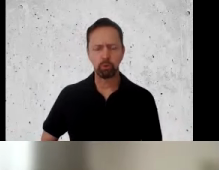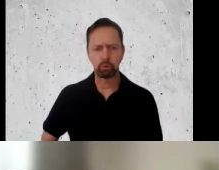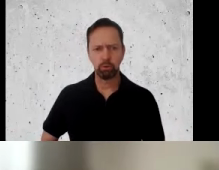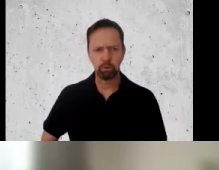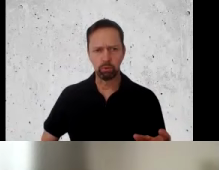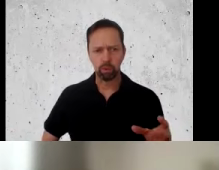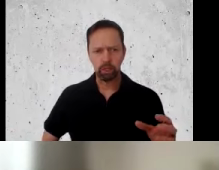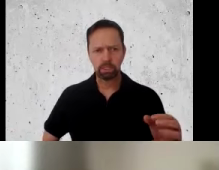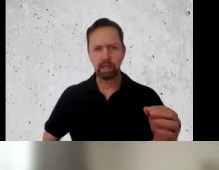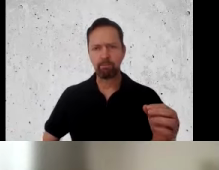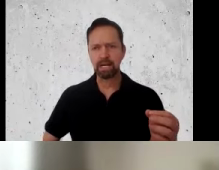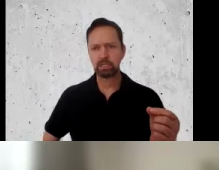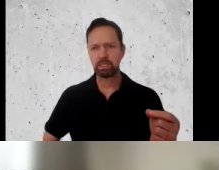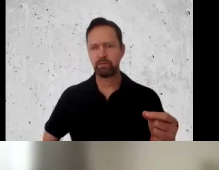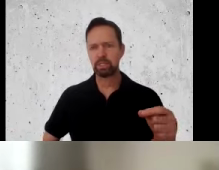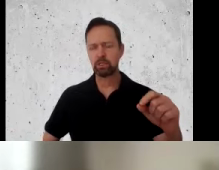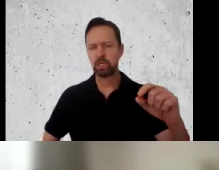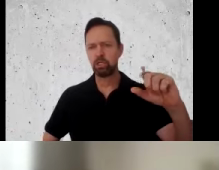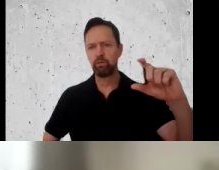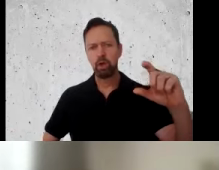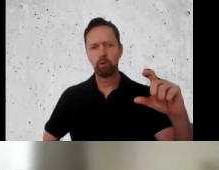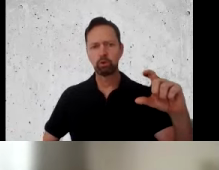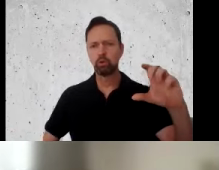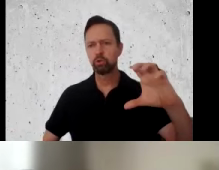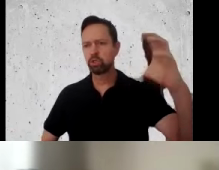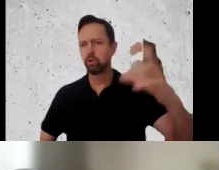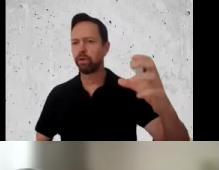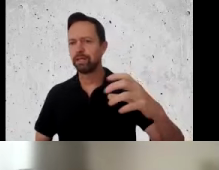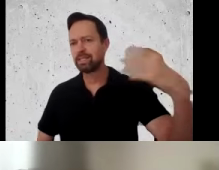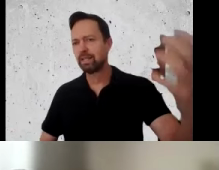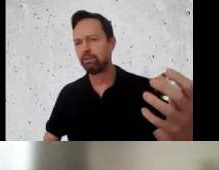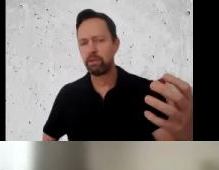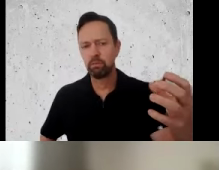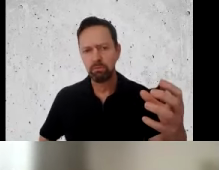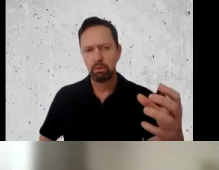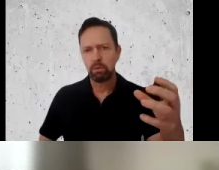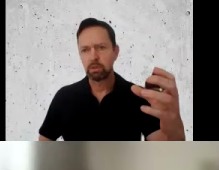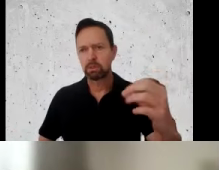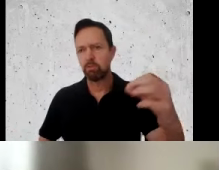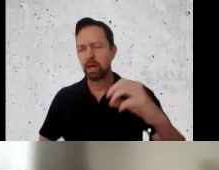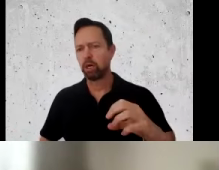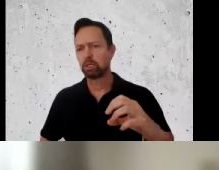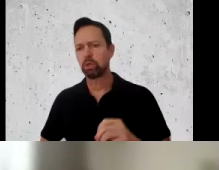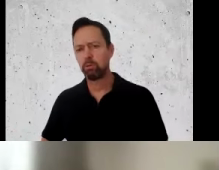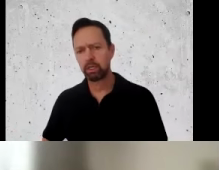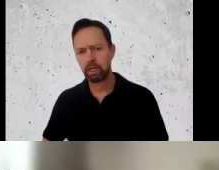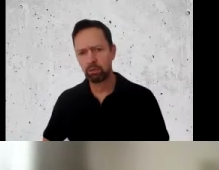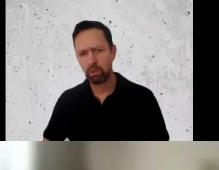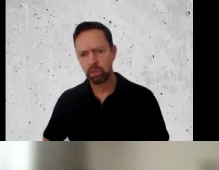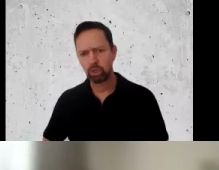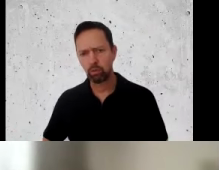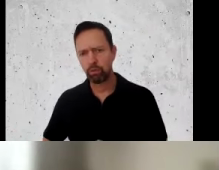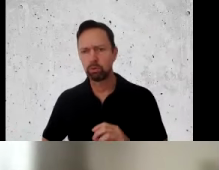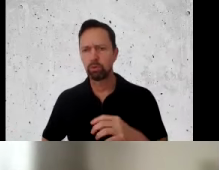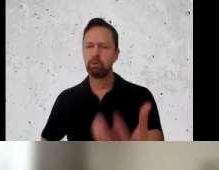Então, se tem baixa especificidade de ativo, os custos de governança na firma são maiores do que no